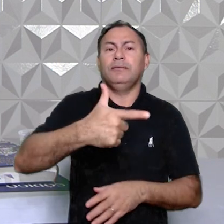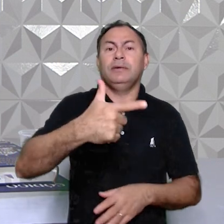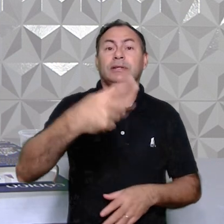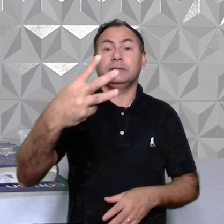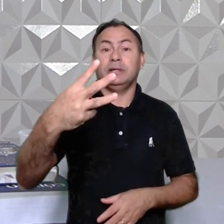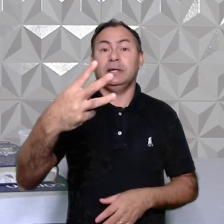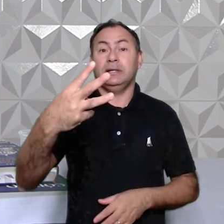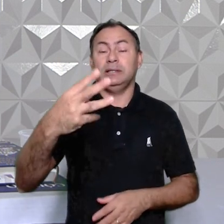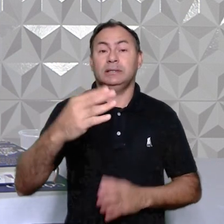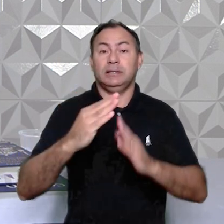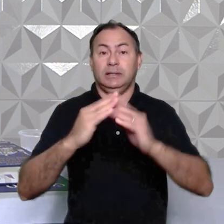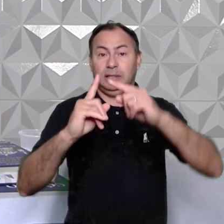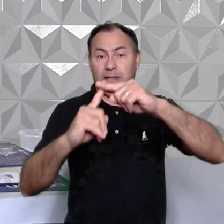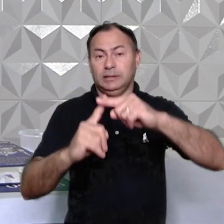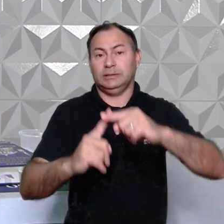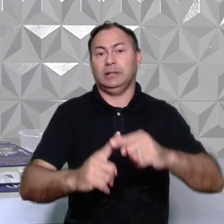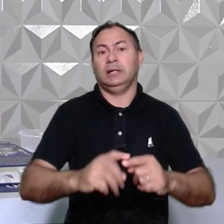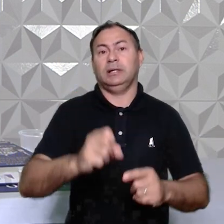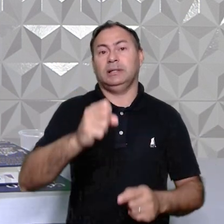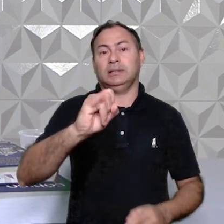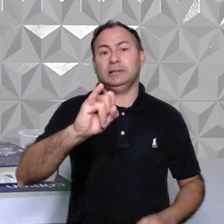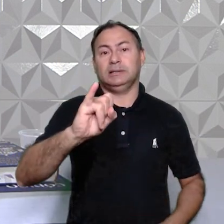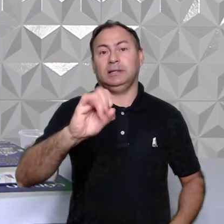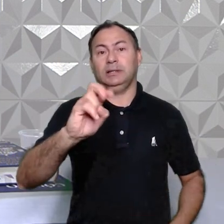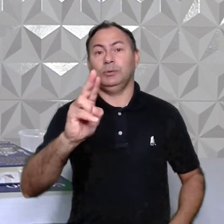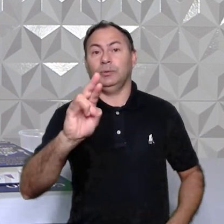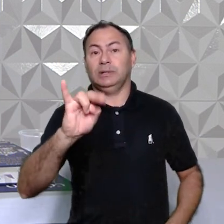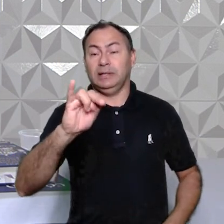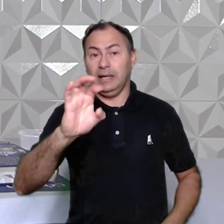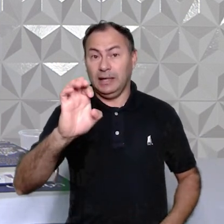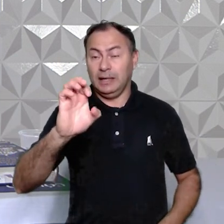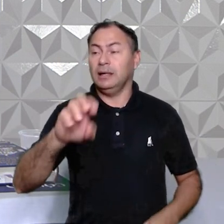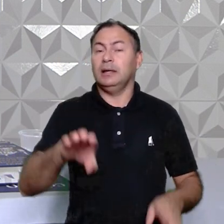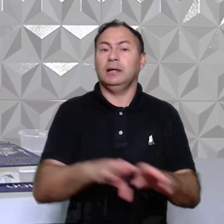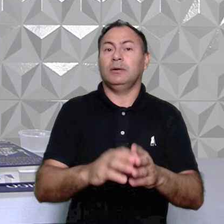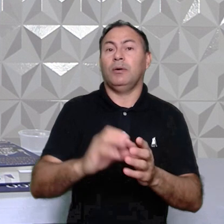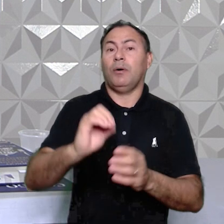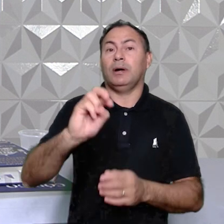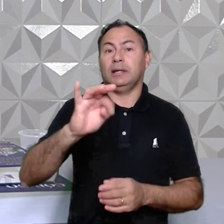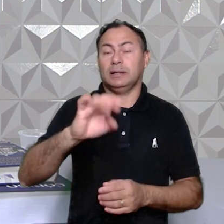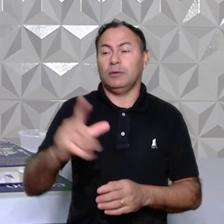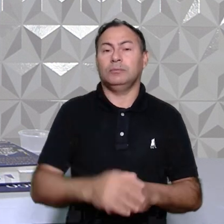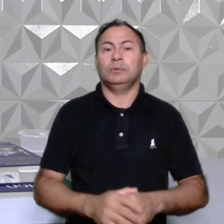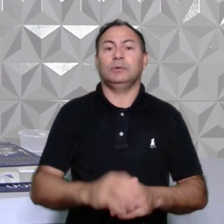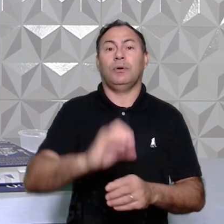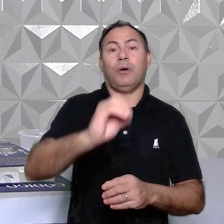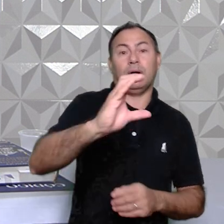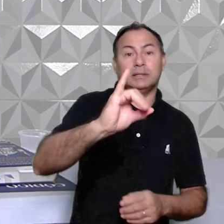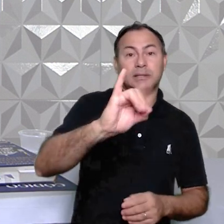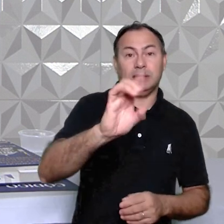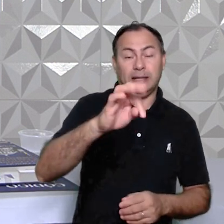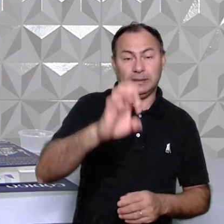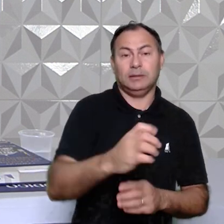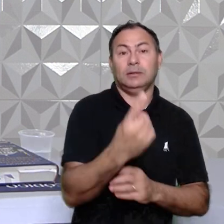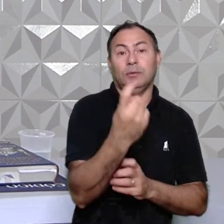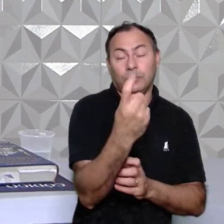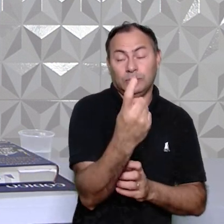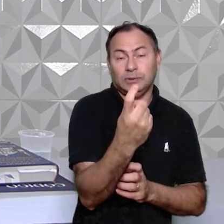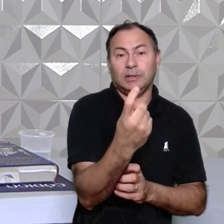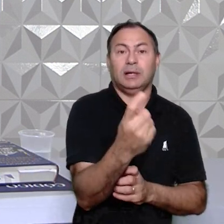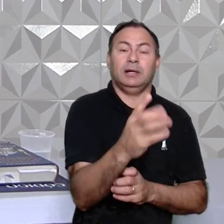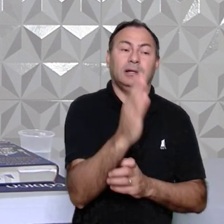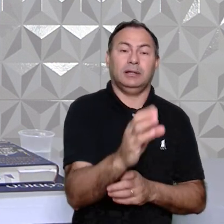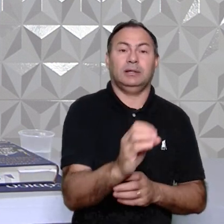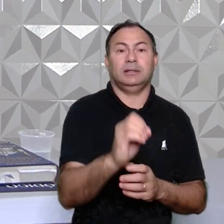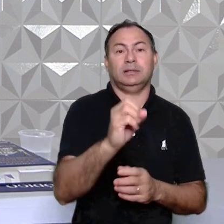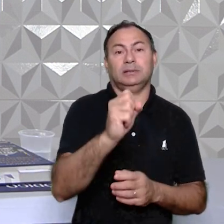23 igrejas sui iuris ou orientais. E no Ocidente, uma única igreja sui iuris, que é a